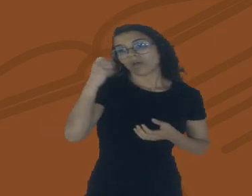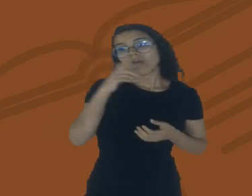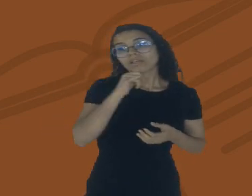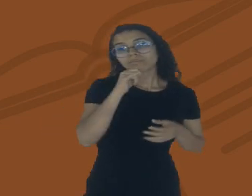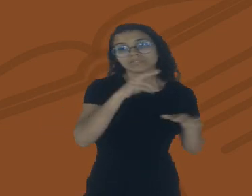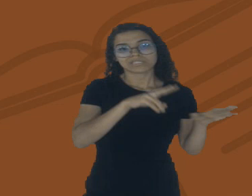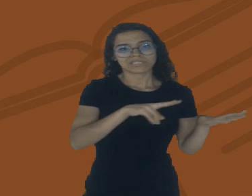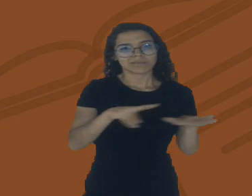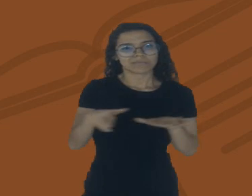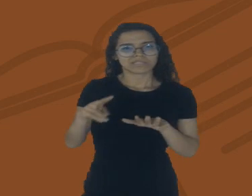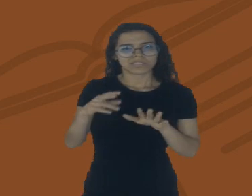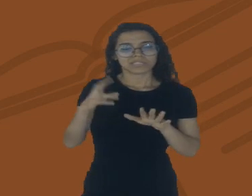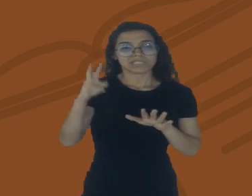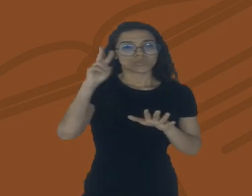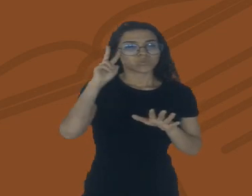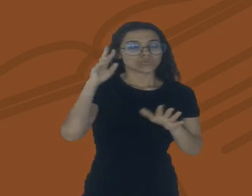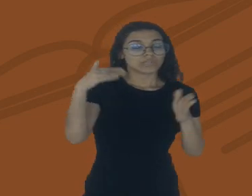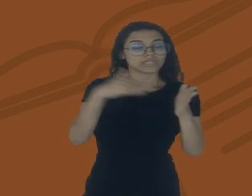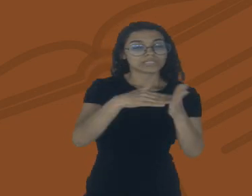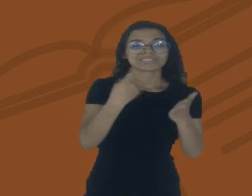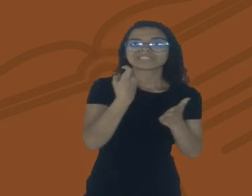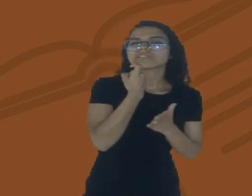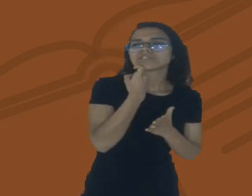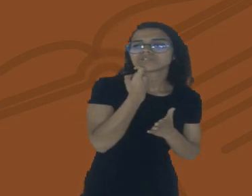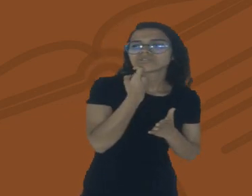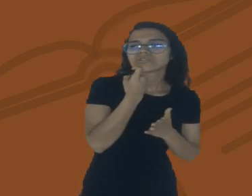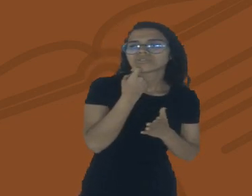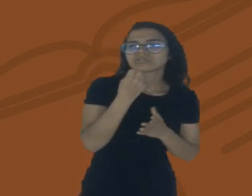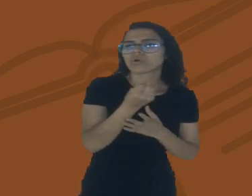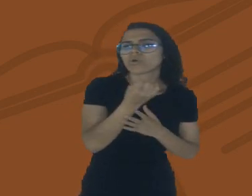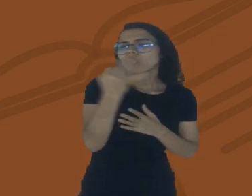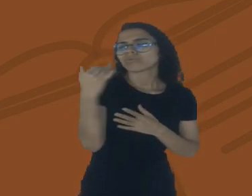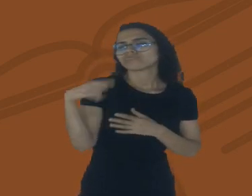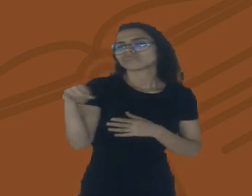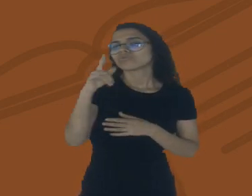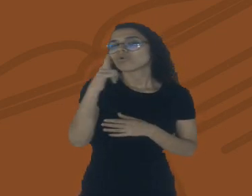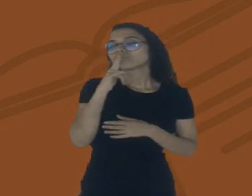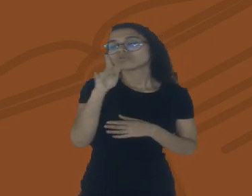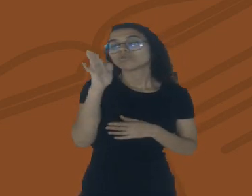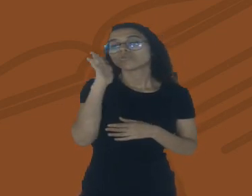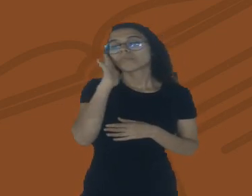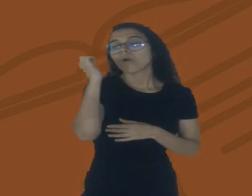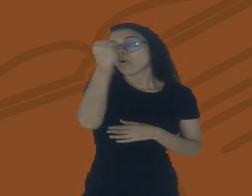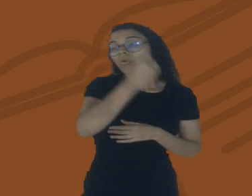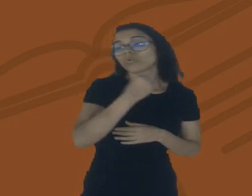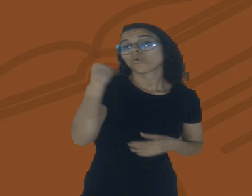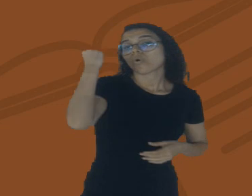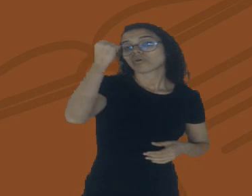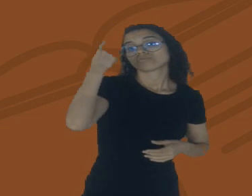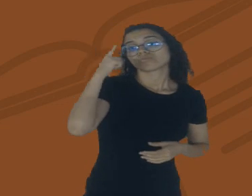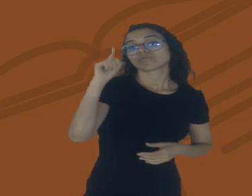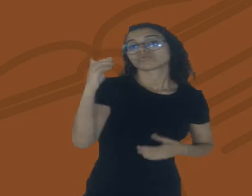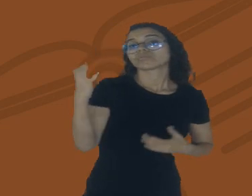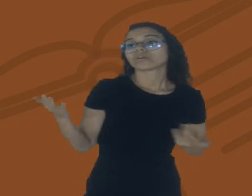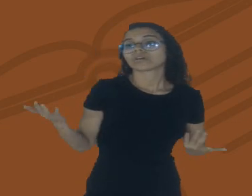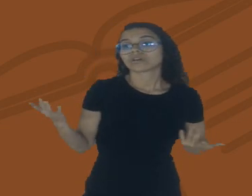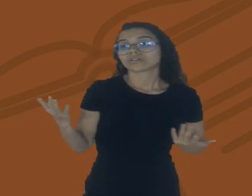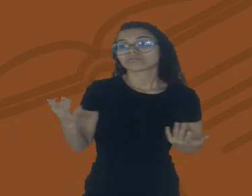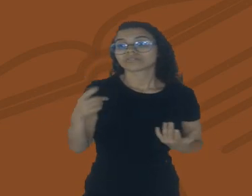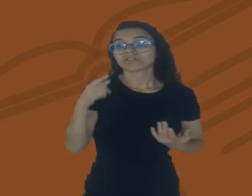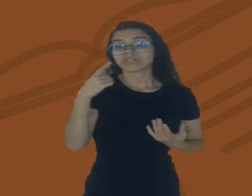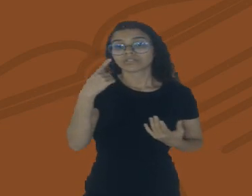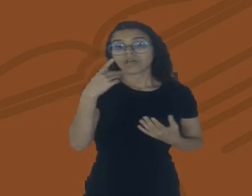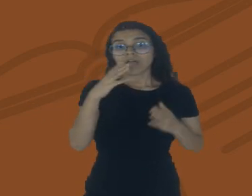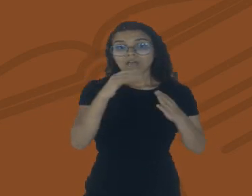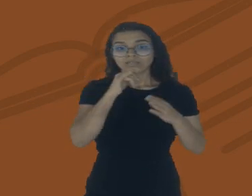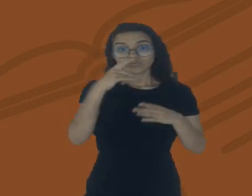os 5 dias da semana, de segunda a sexta, desses dias, quais foram os dias que eu consegui dormir 8 horas? Quais as pessoas da minha